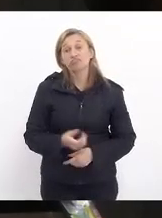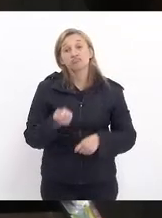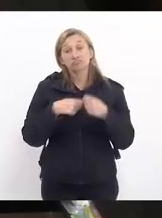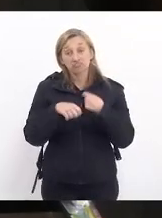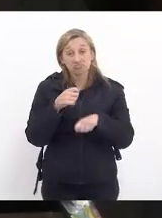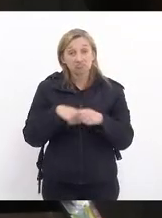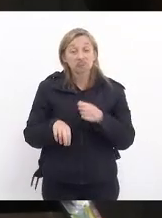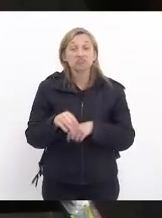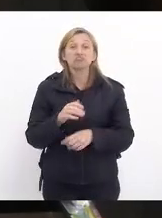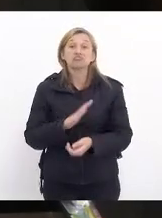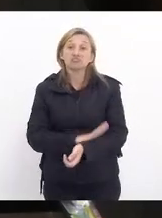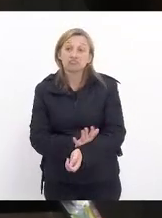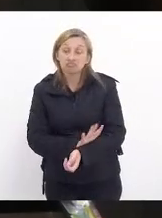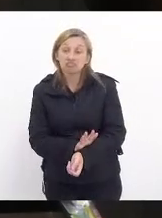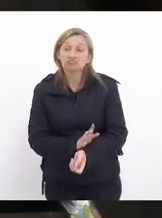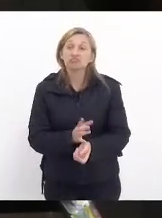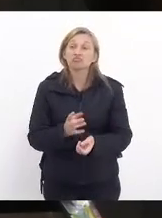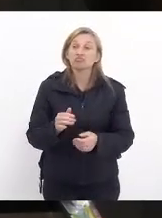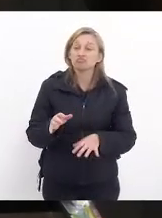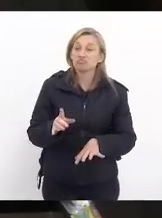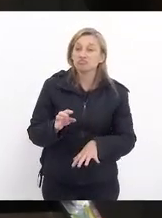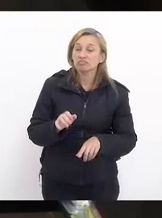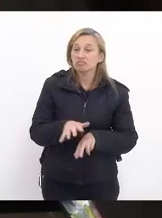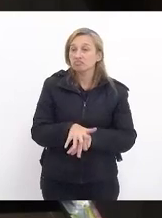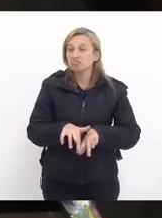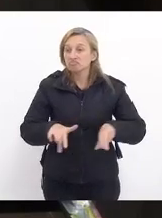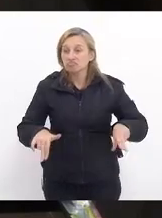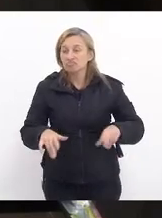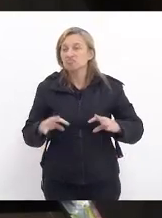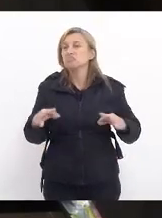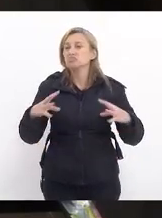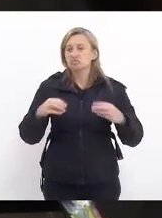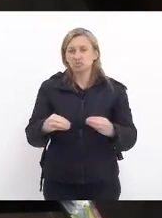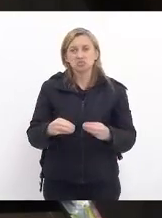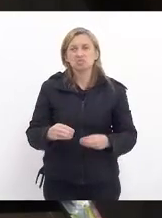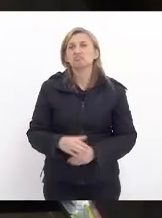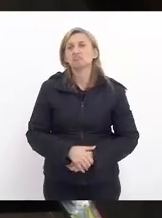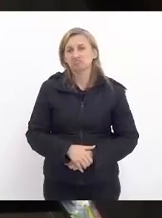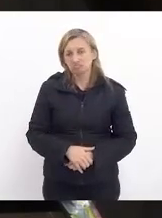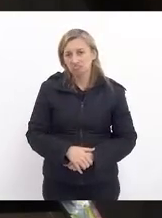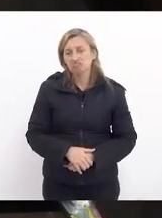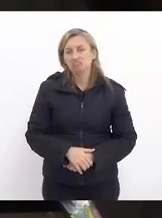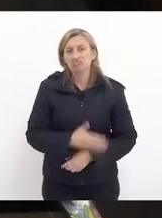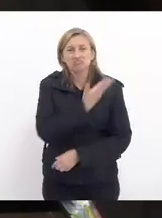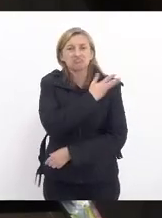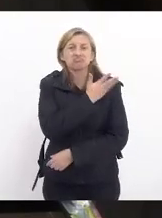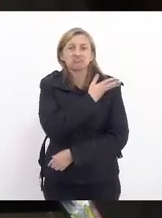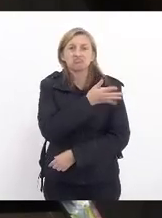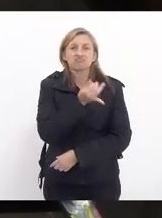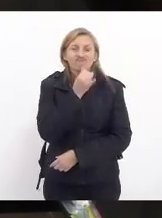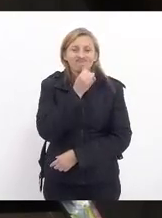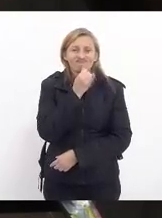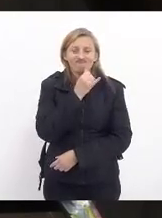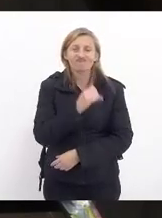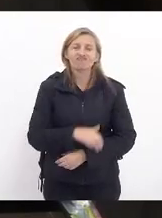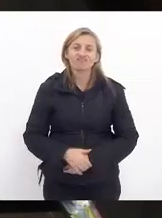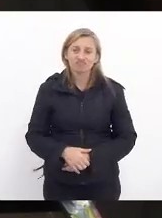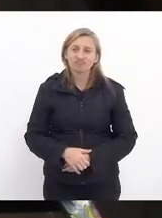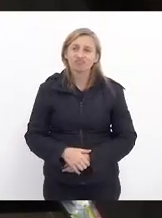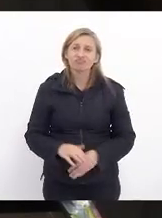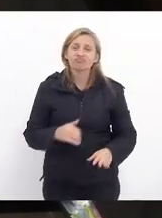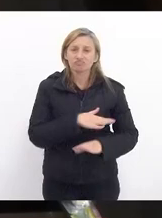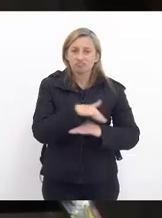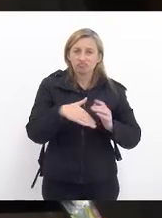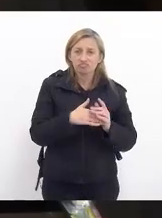econômico racial de sexo religioso preconceito é a maior desgraça dessa